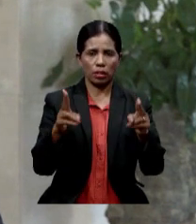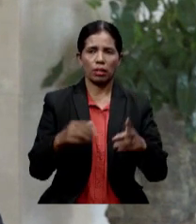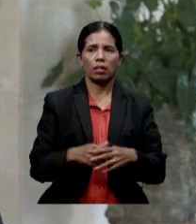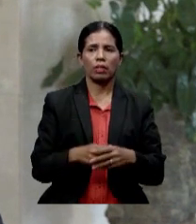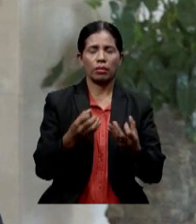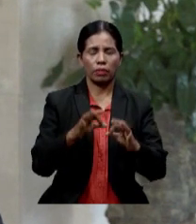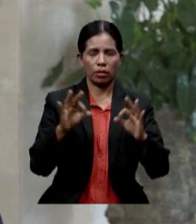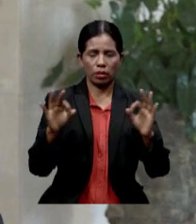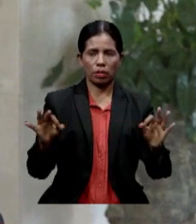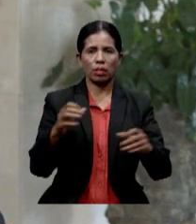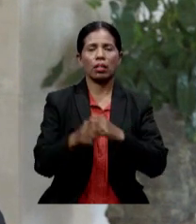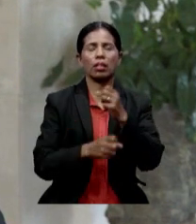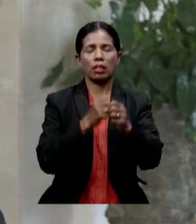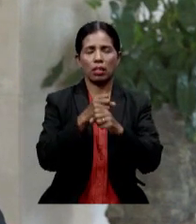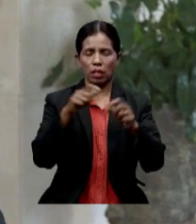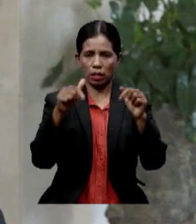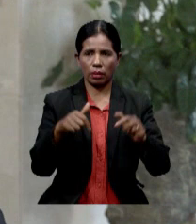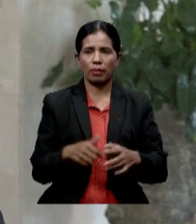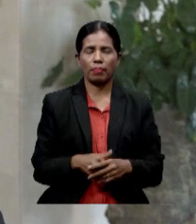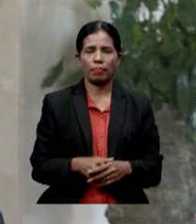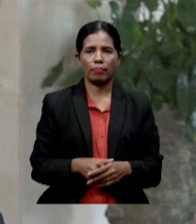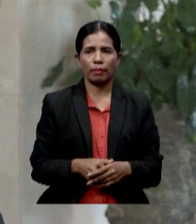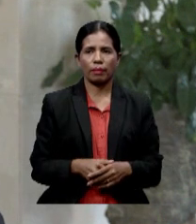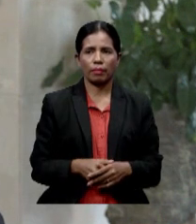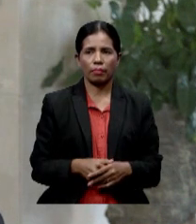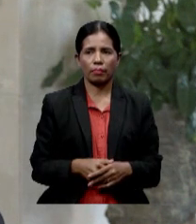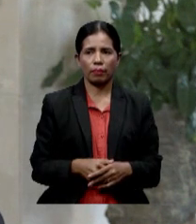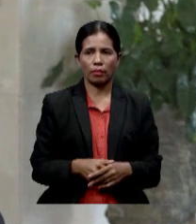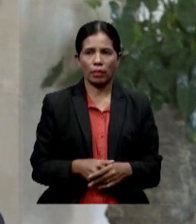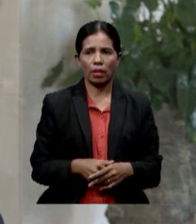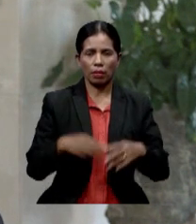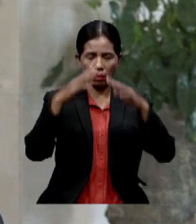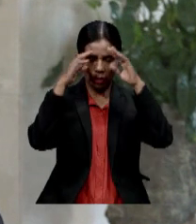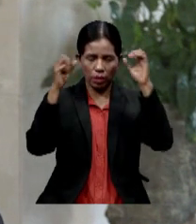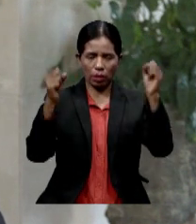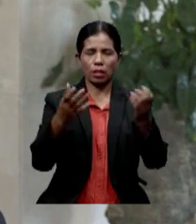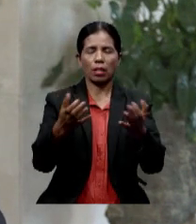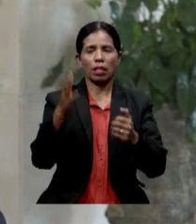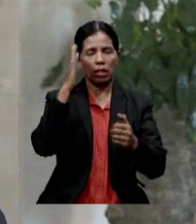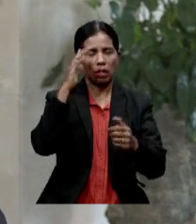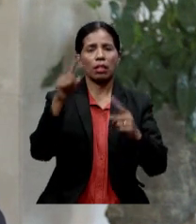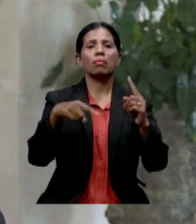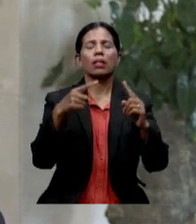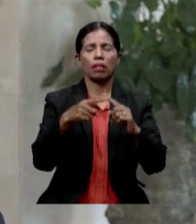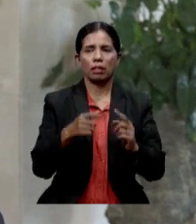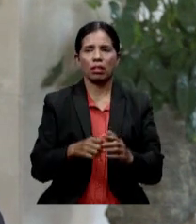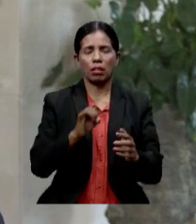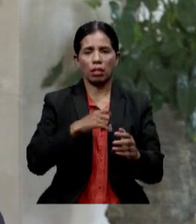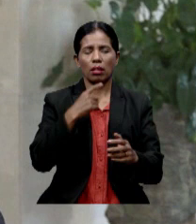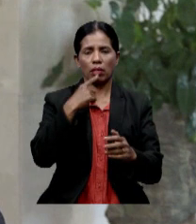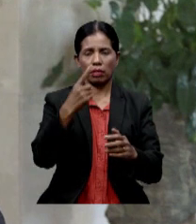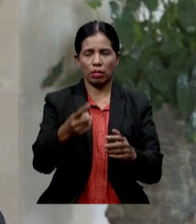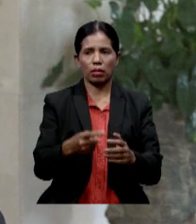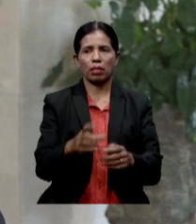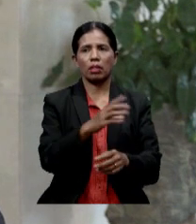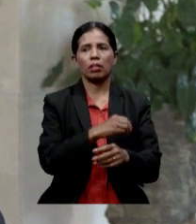junto na obra ne já tinha ainda nela lá ne maca sócio presidente do governo sacrata na catac mas é mesmo hira ne maca hot a todo